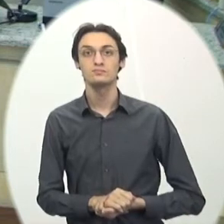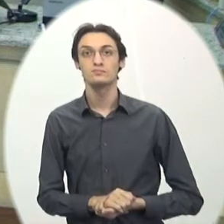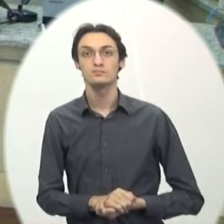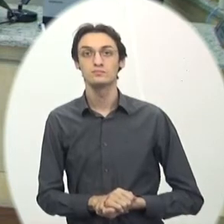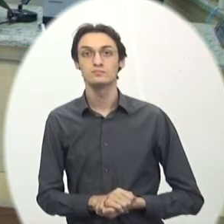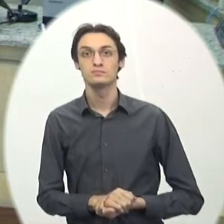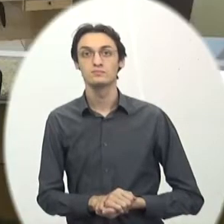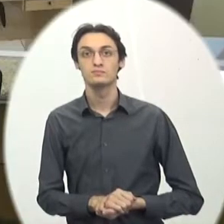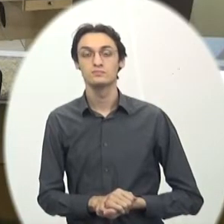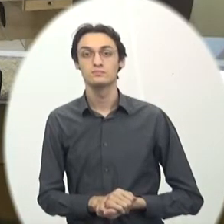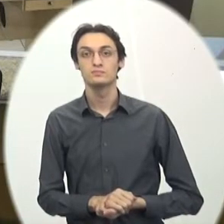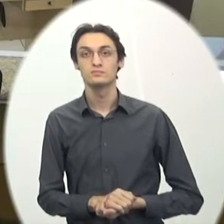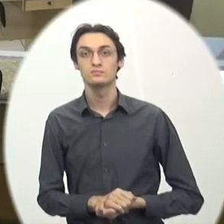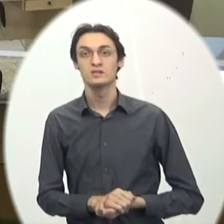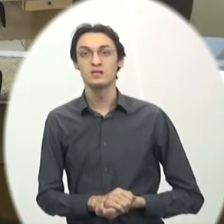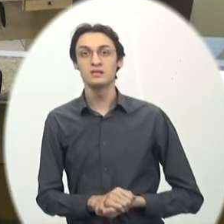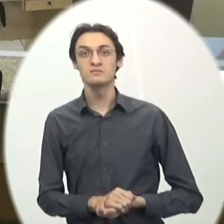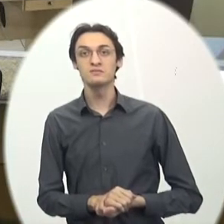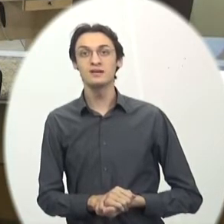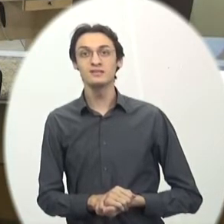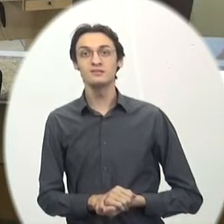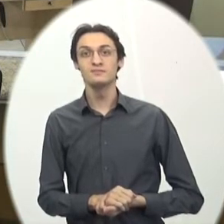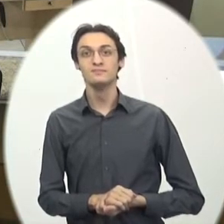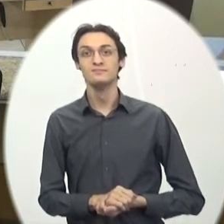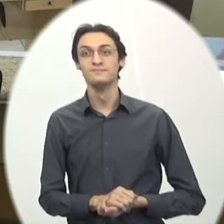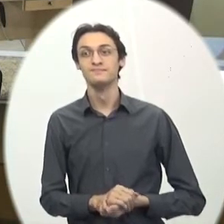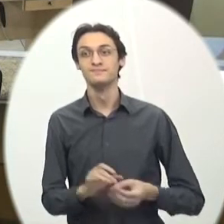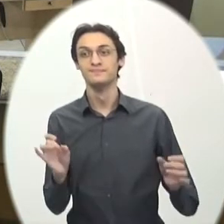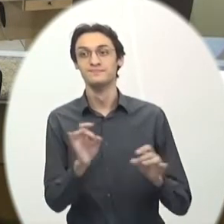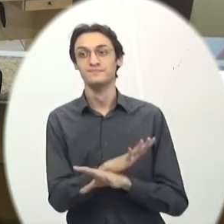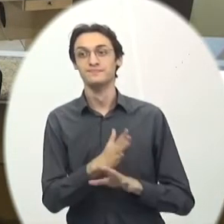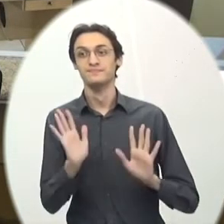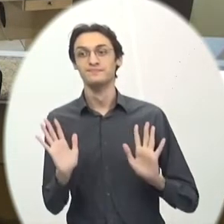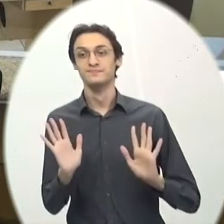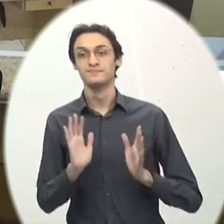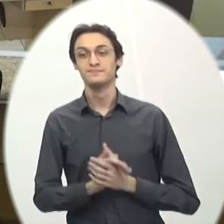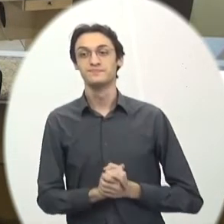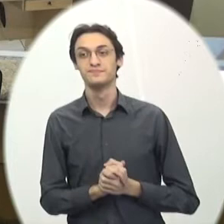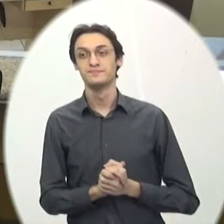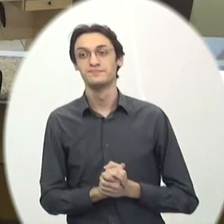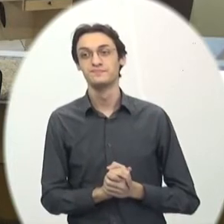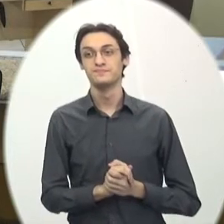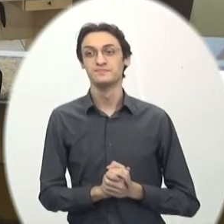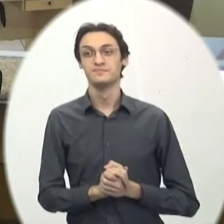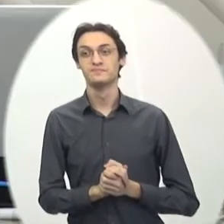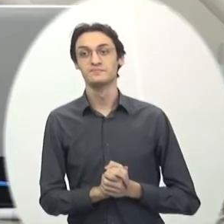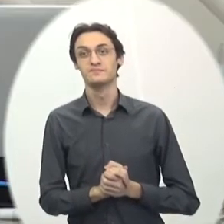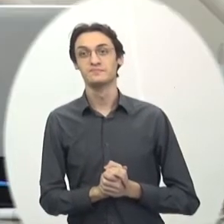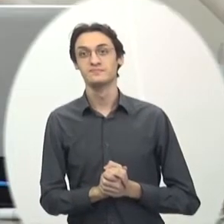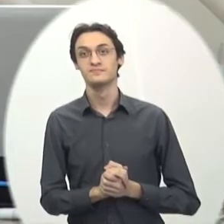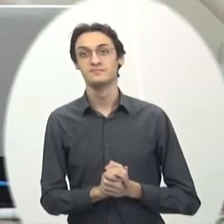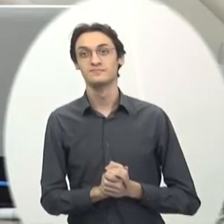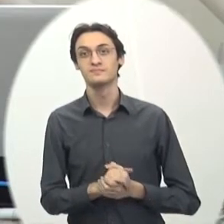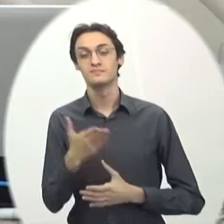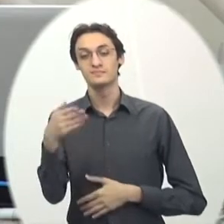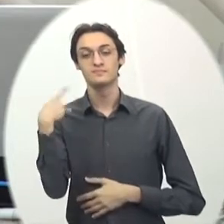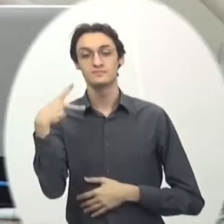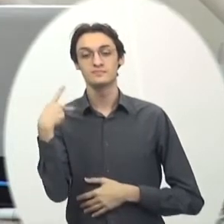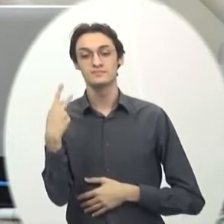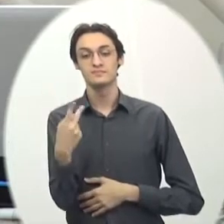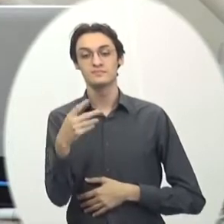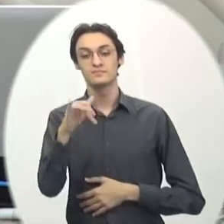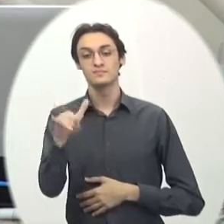Senhor presidente, era isso, senhor presidente. No decorrer, eu... Obrigado pelas respostas. Com a palavra o vereador José